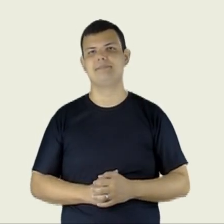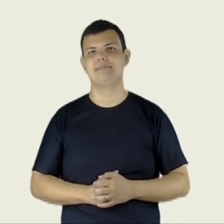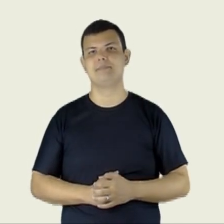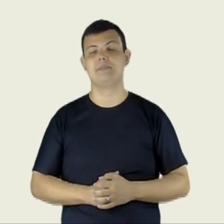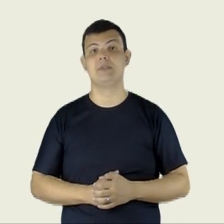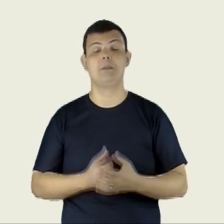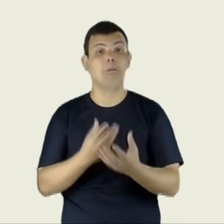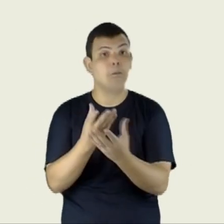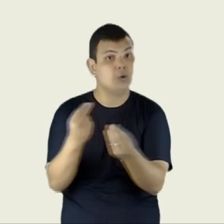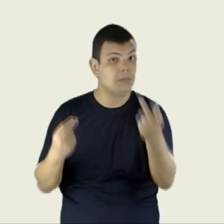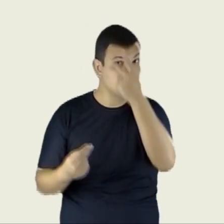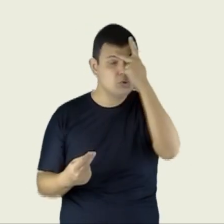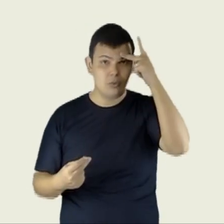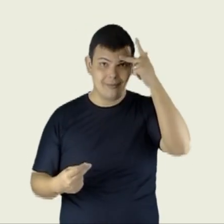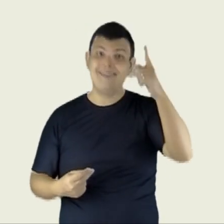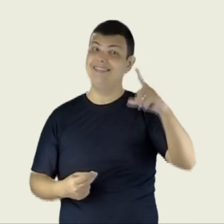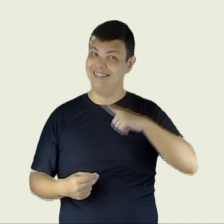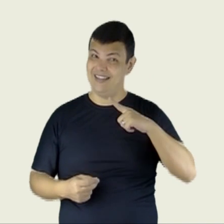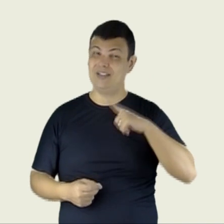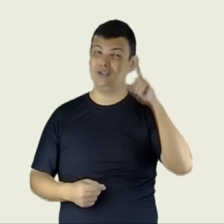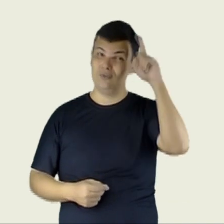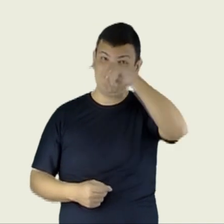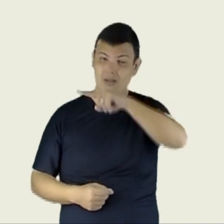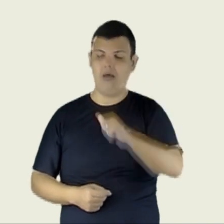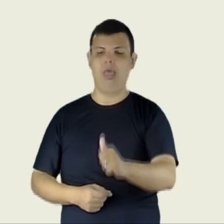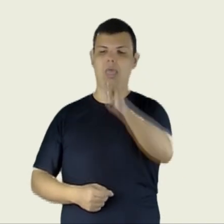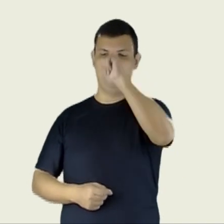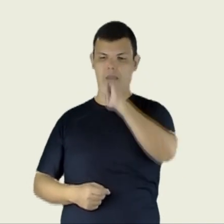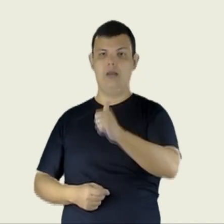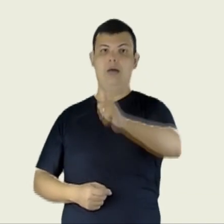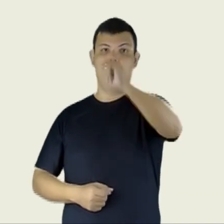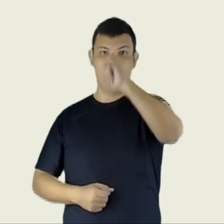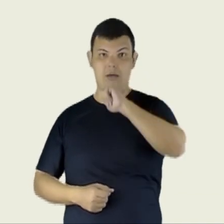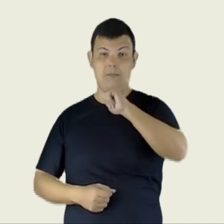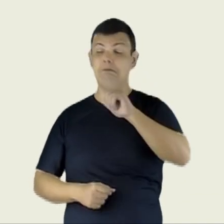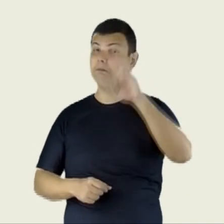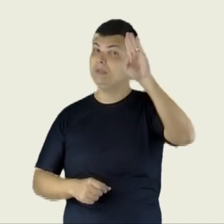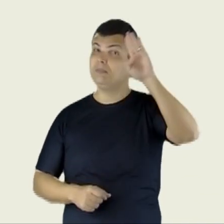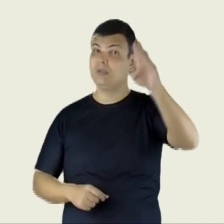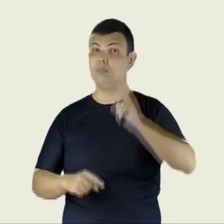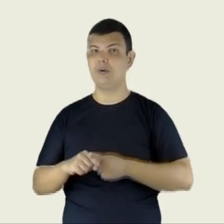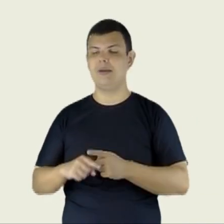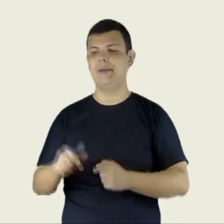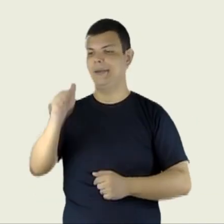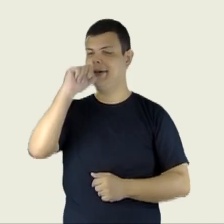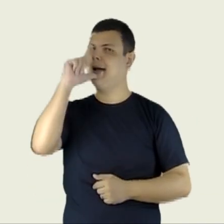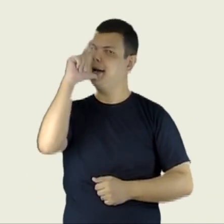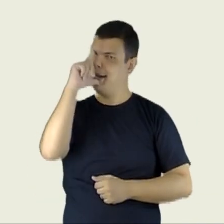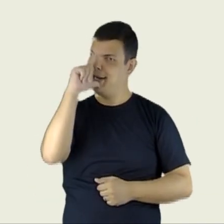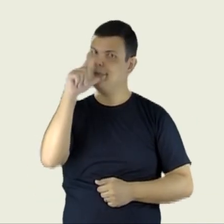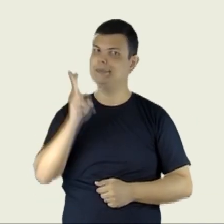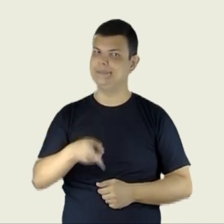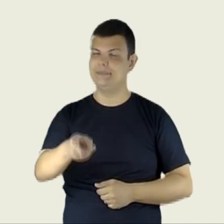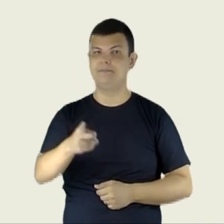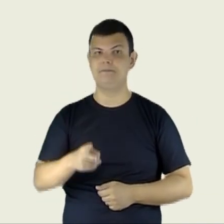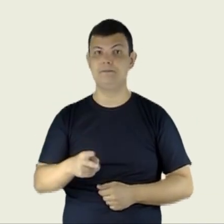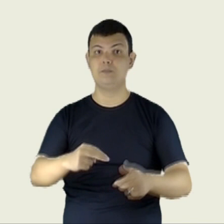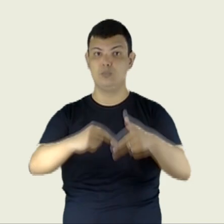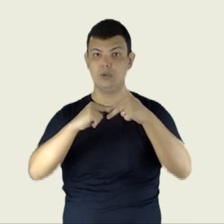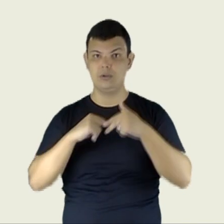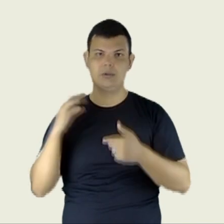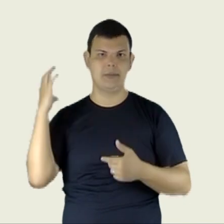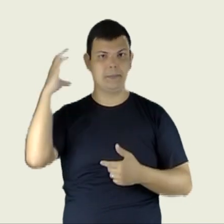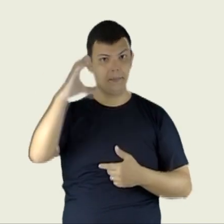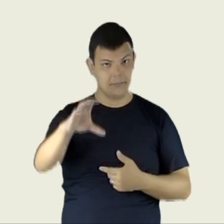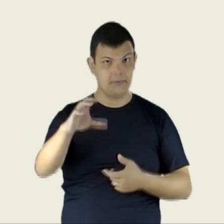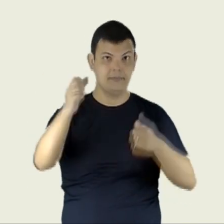Muitas pessoas têm dificuldade de ingerir líquidos, principalmente de se lembrar de consumir água ao longo do dia. Por isso, hoje trouxe aqui